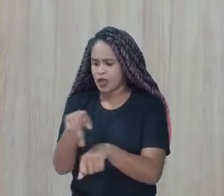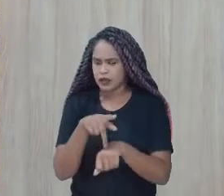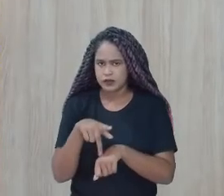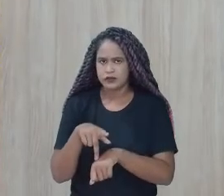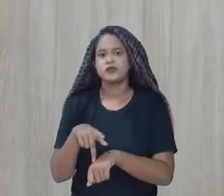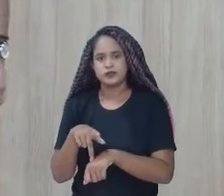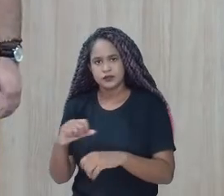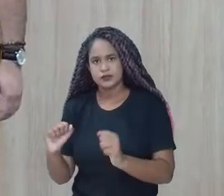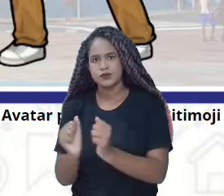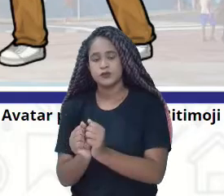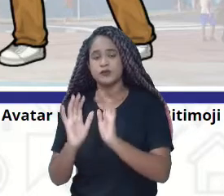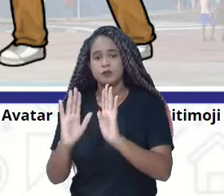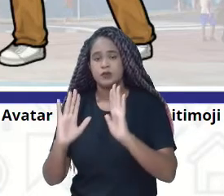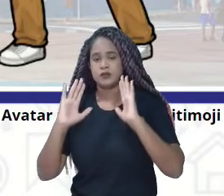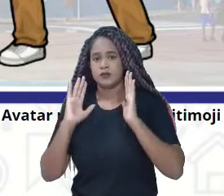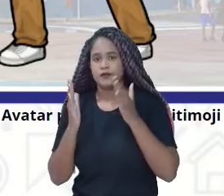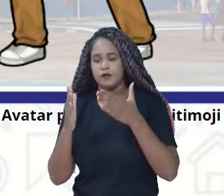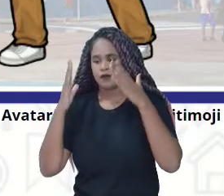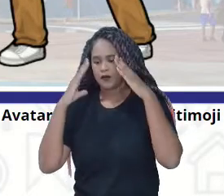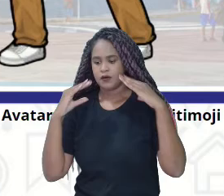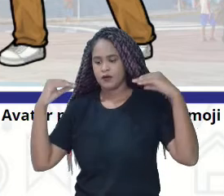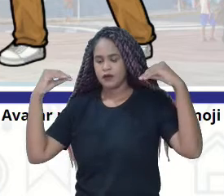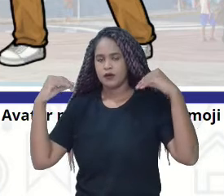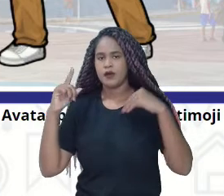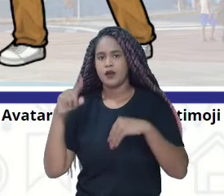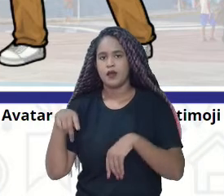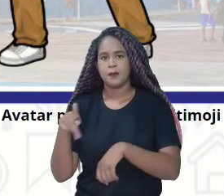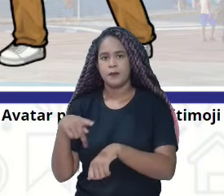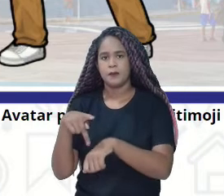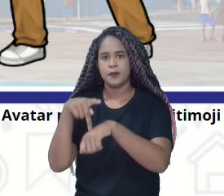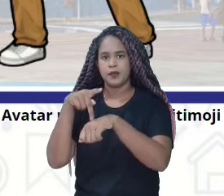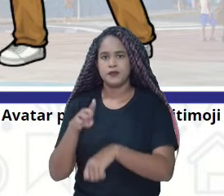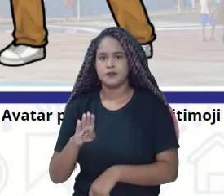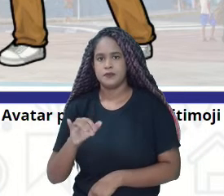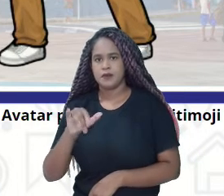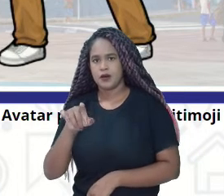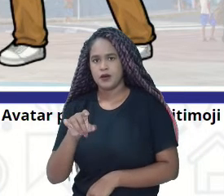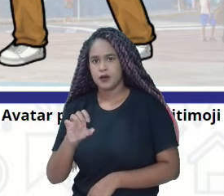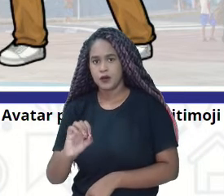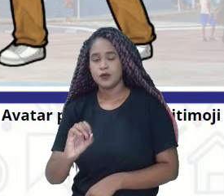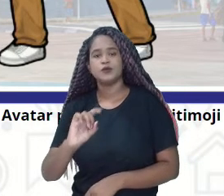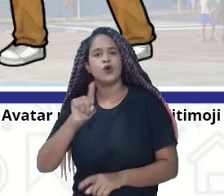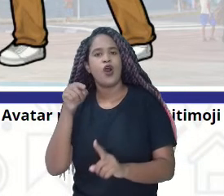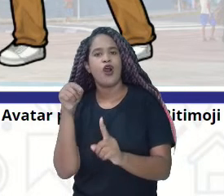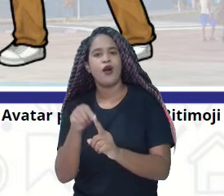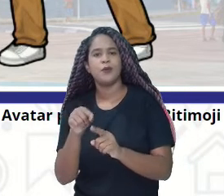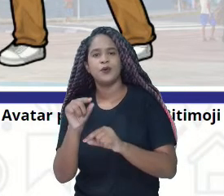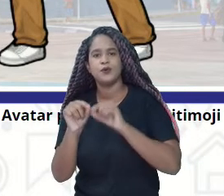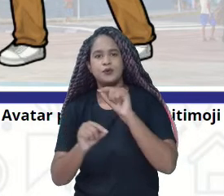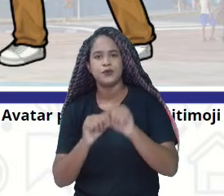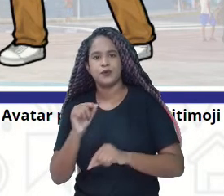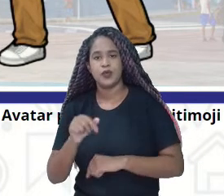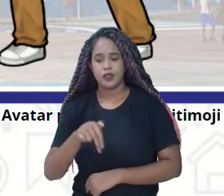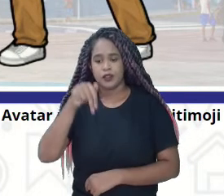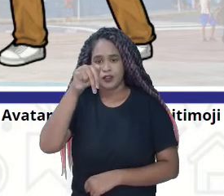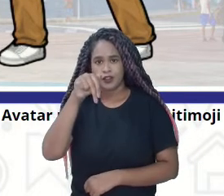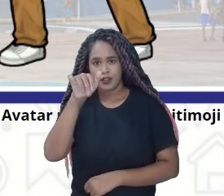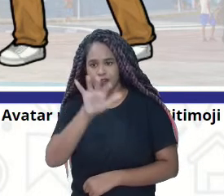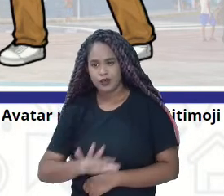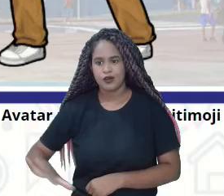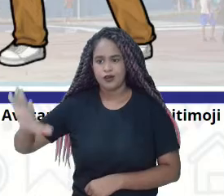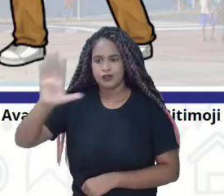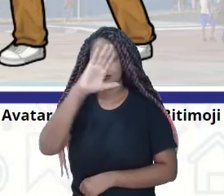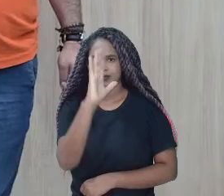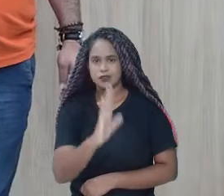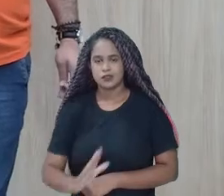se referia à Holanda também como Países Baixos, né? De ocupar e administrar o Nordeste brasileiro por intermédio da Companhia